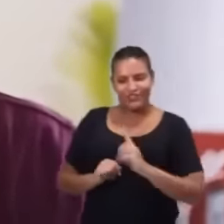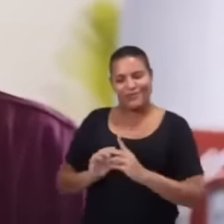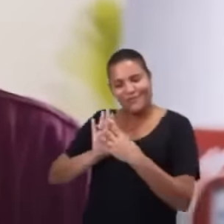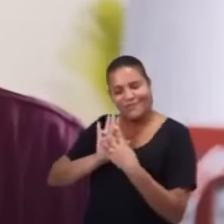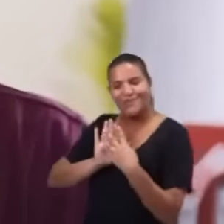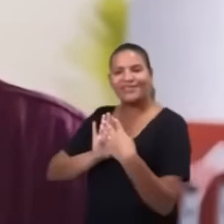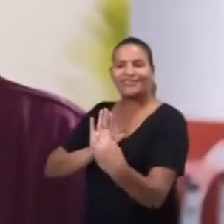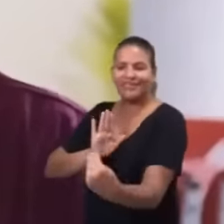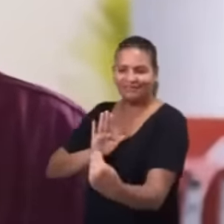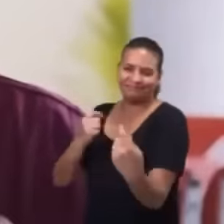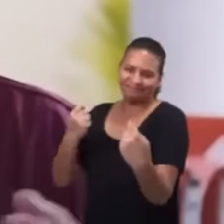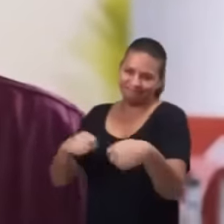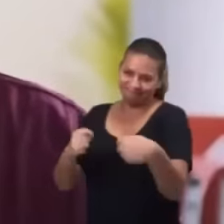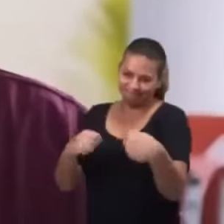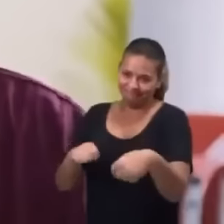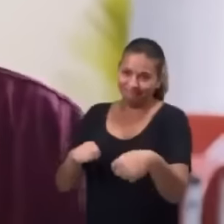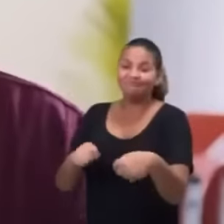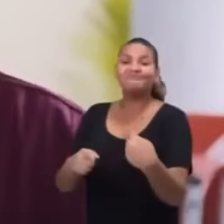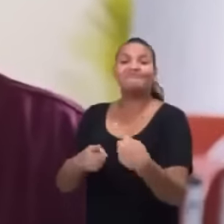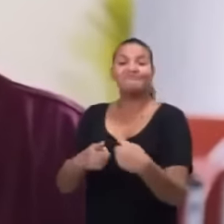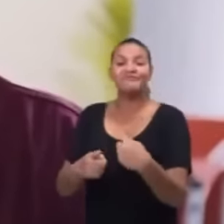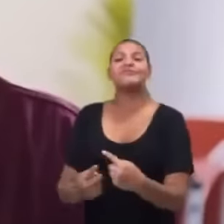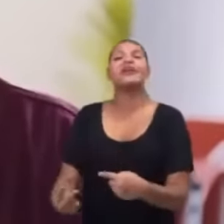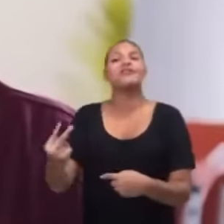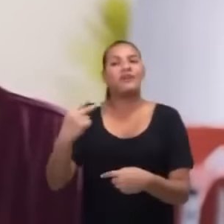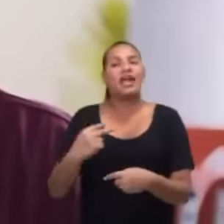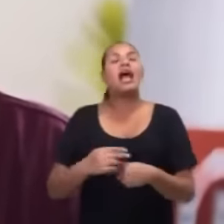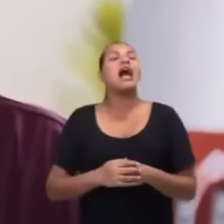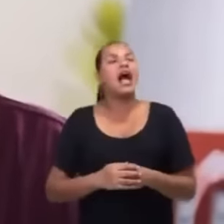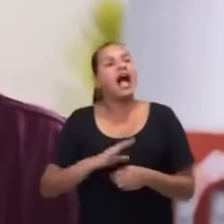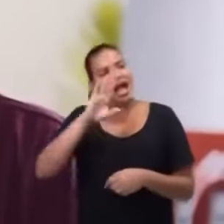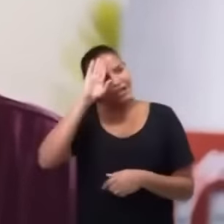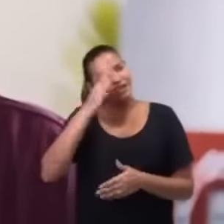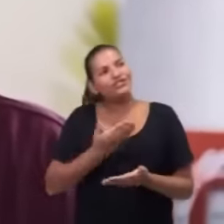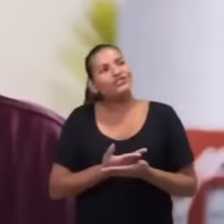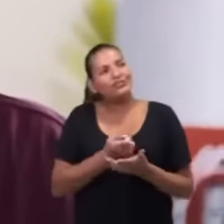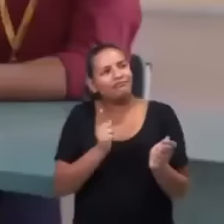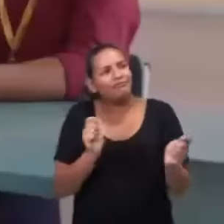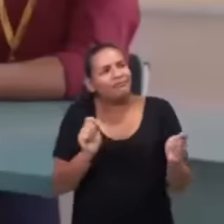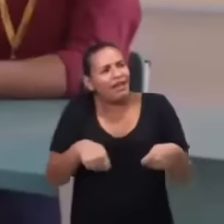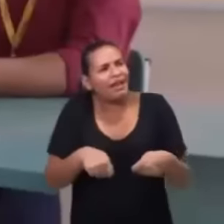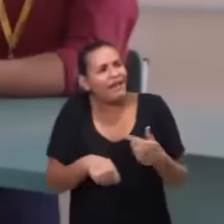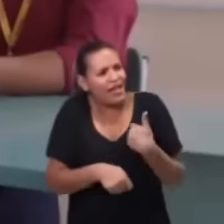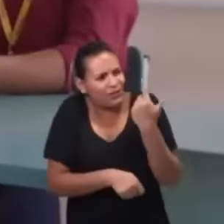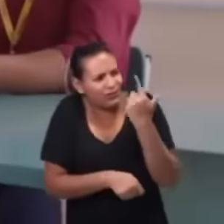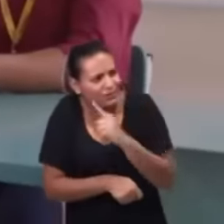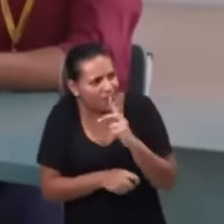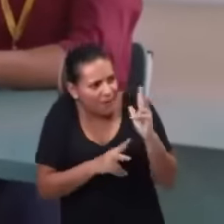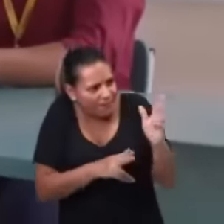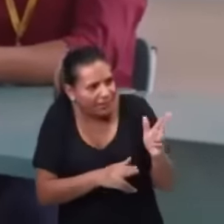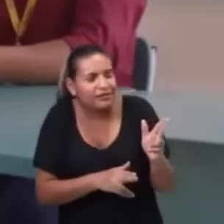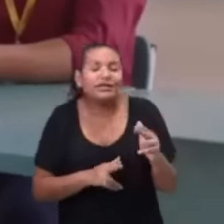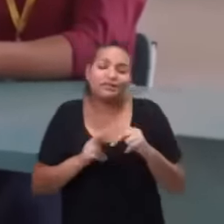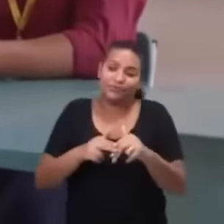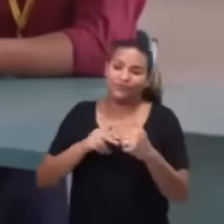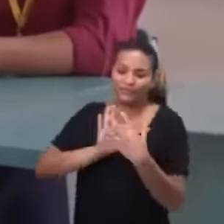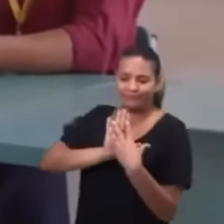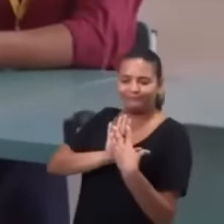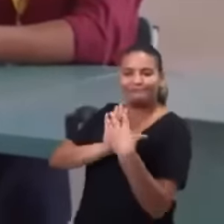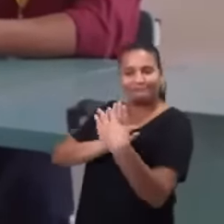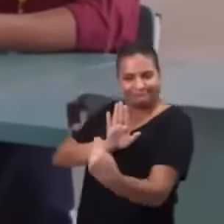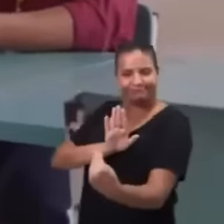gente convence as pessoas a acreditarem também, porque a gente está dando um exemplo. Eu sempre me preocupo com essa questão de